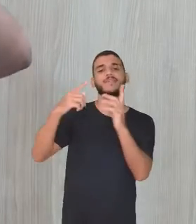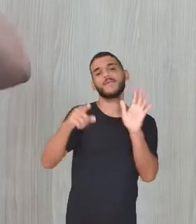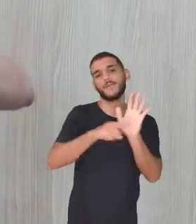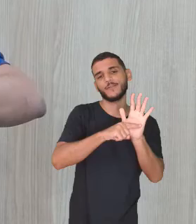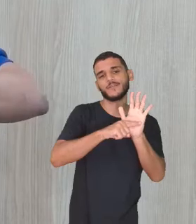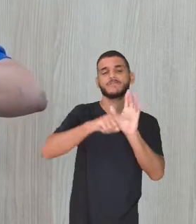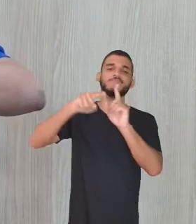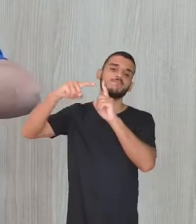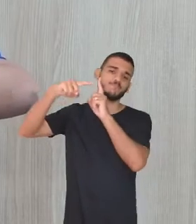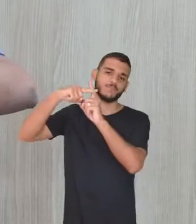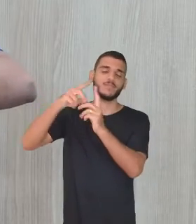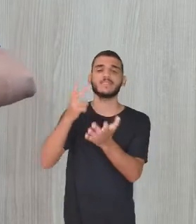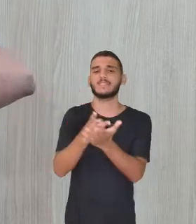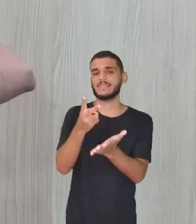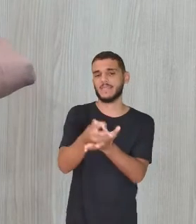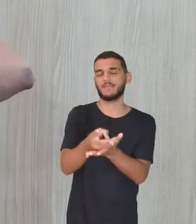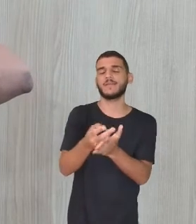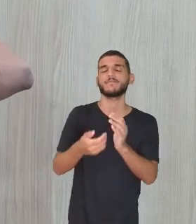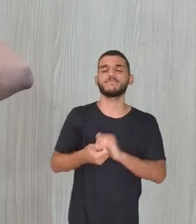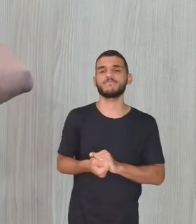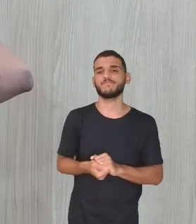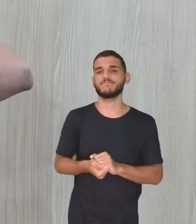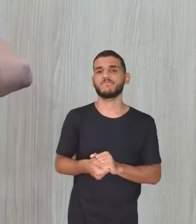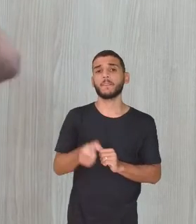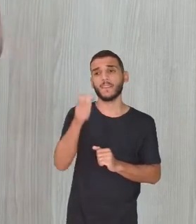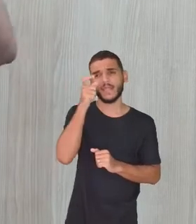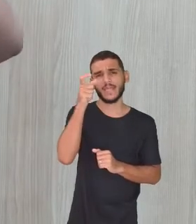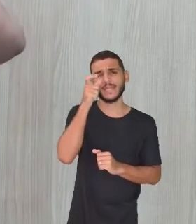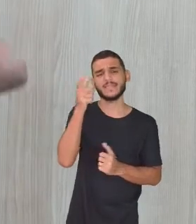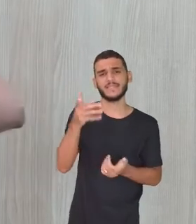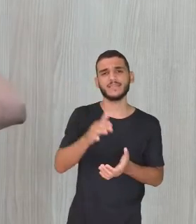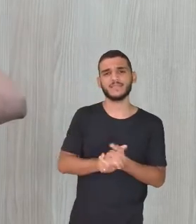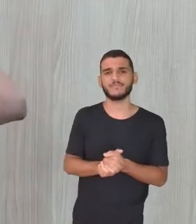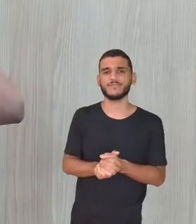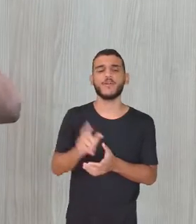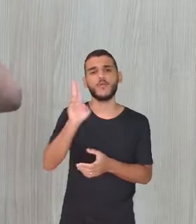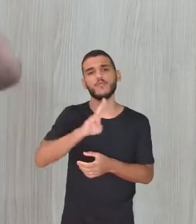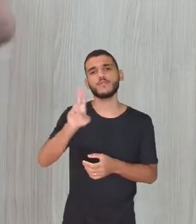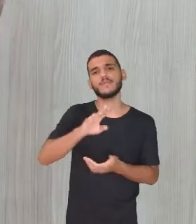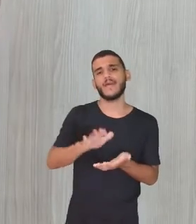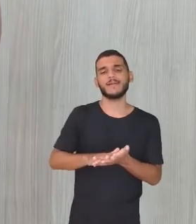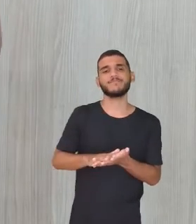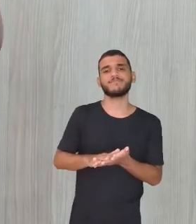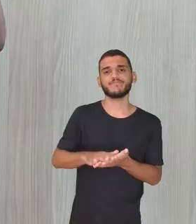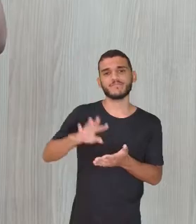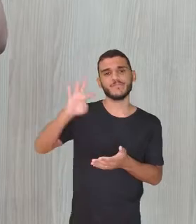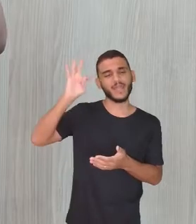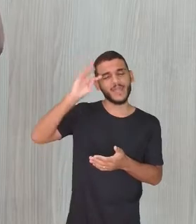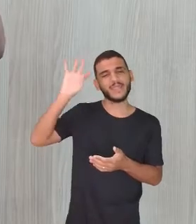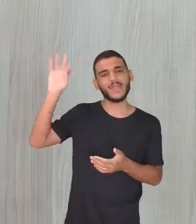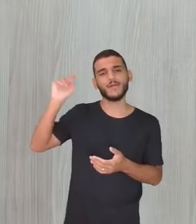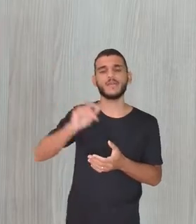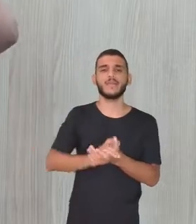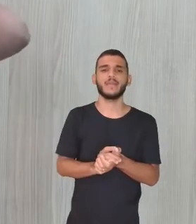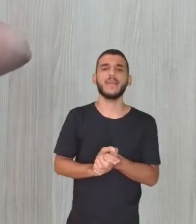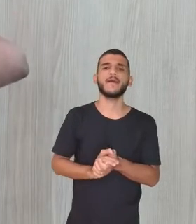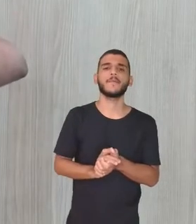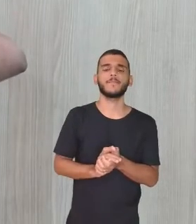argumentativo interessante. Com certeza. Que é tese, antítese, né? Então, Isso. o que você está falando